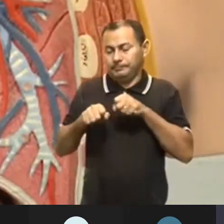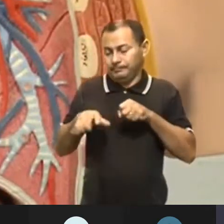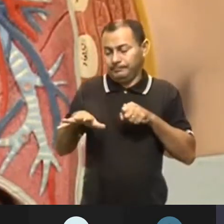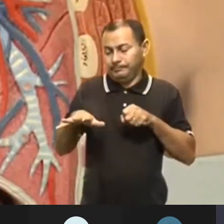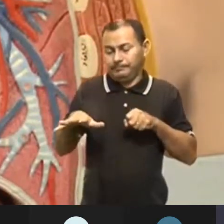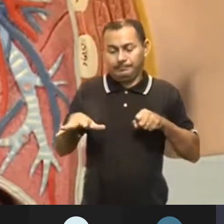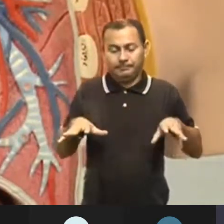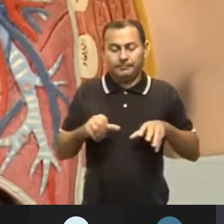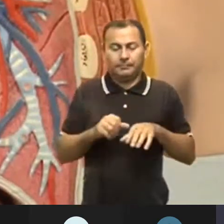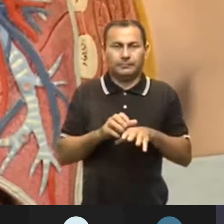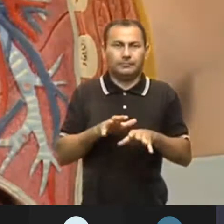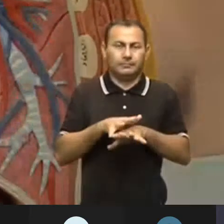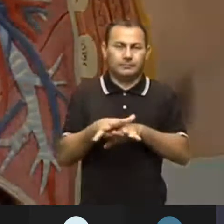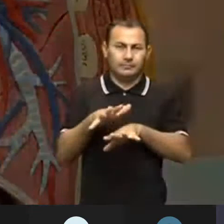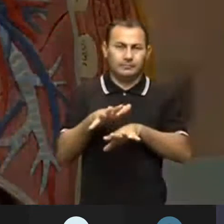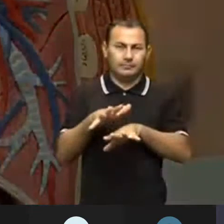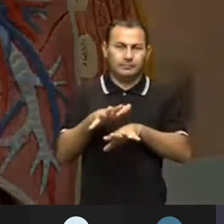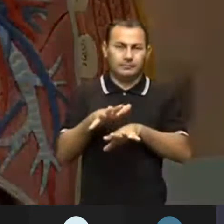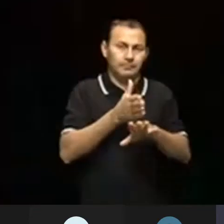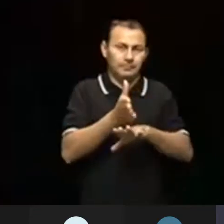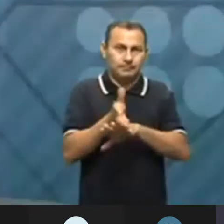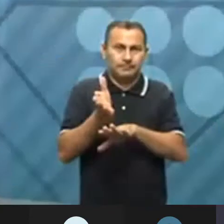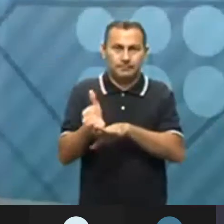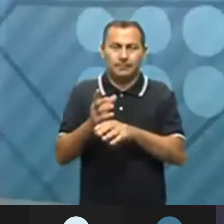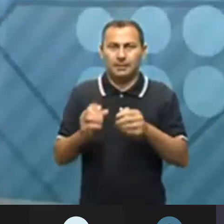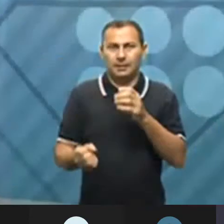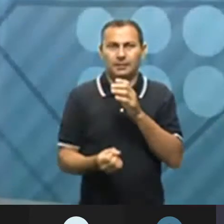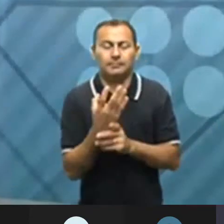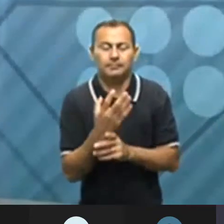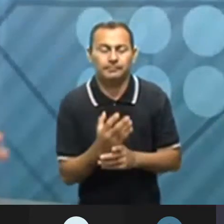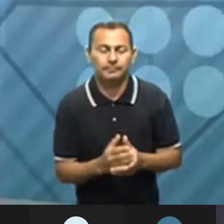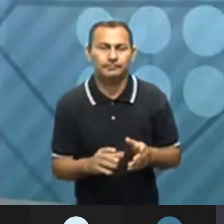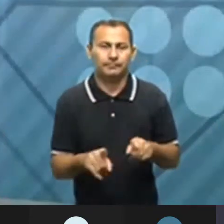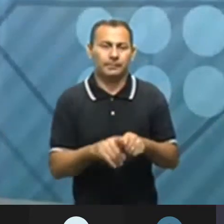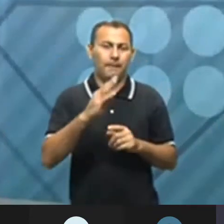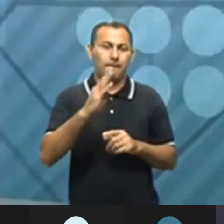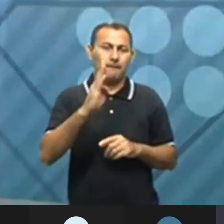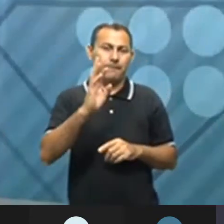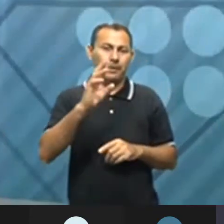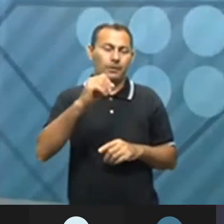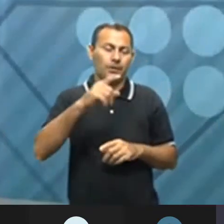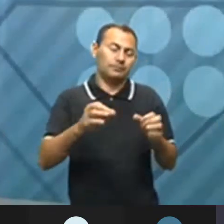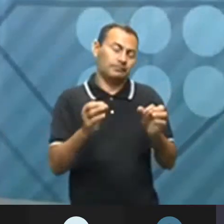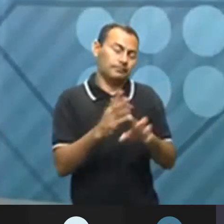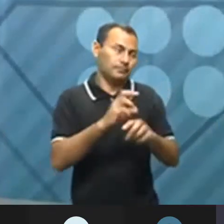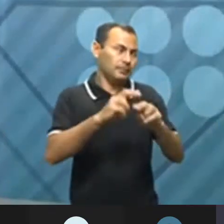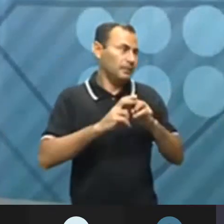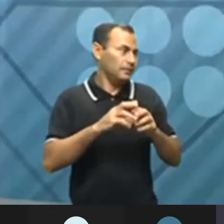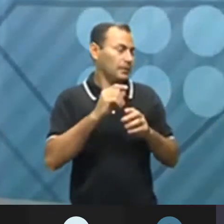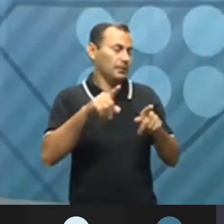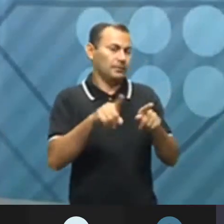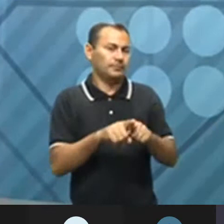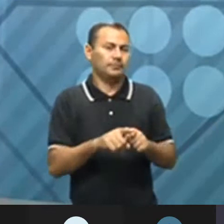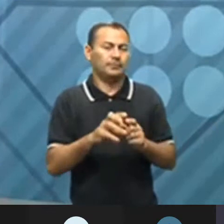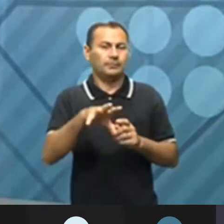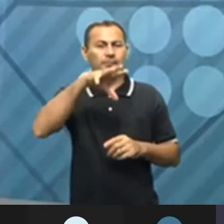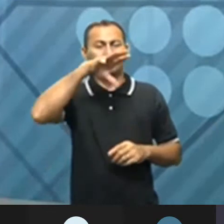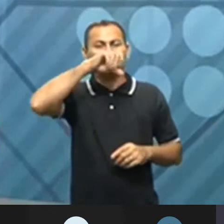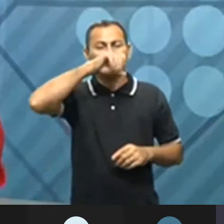lobares e assim vai se subdividindo até, né, chegar ali nos bronquíolos terminais, depois nos